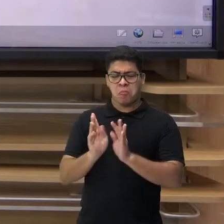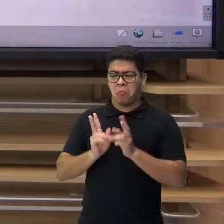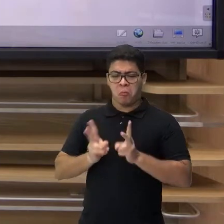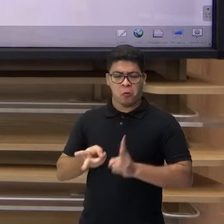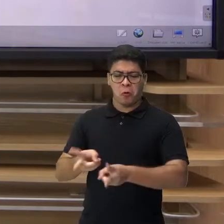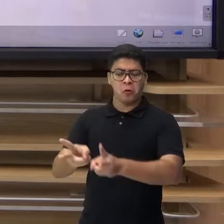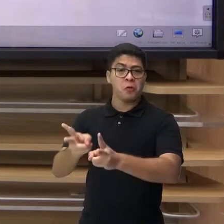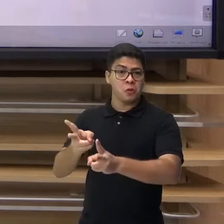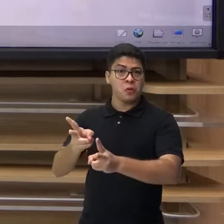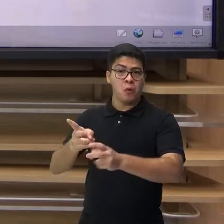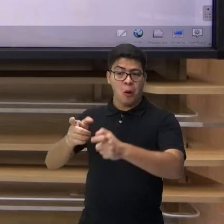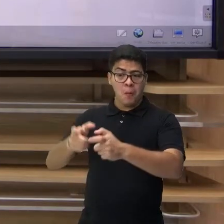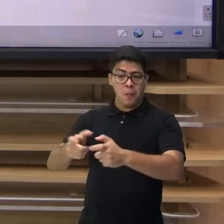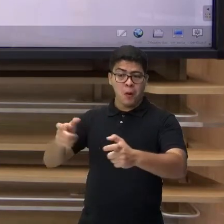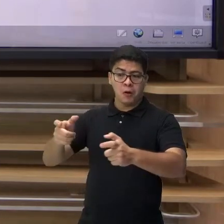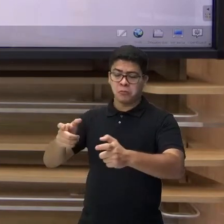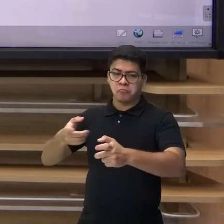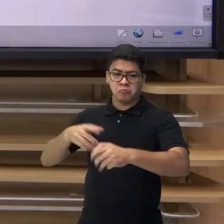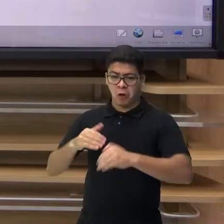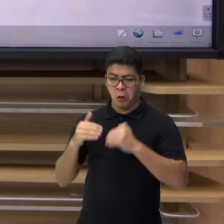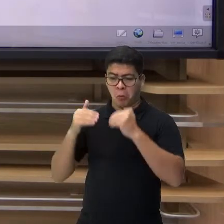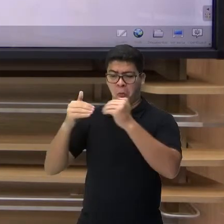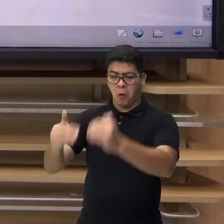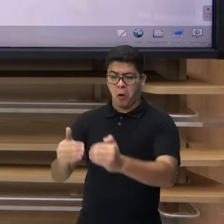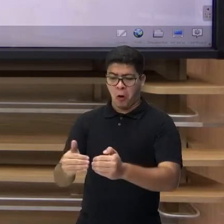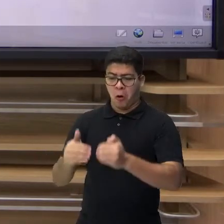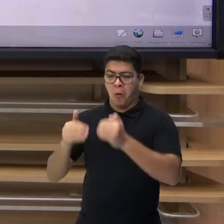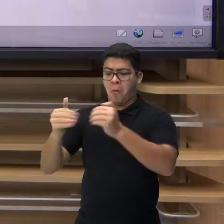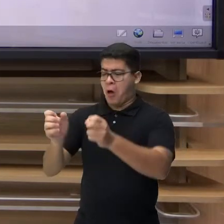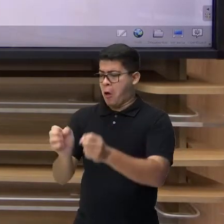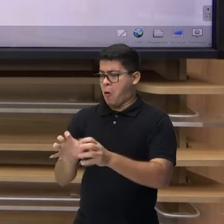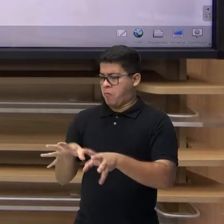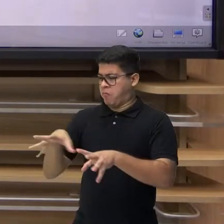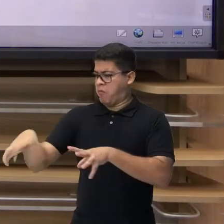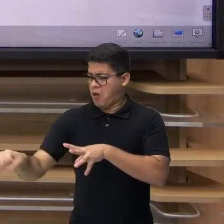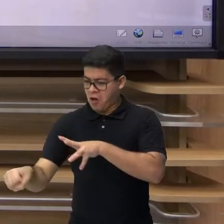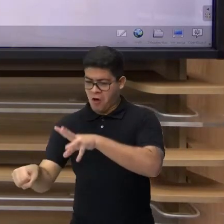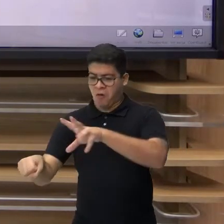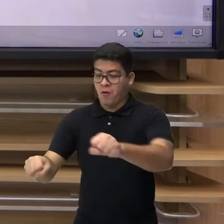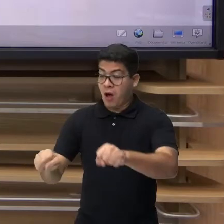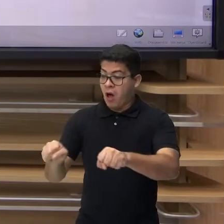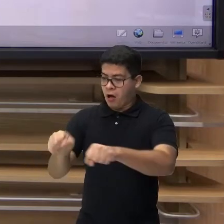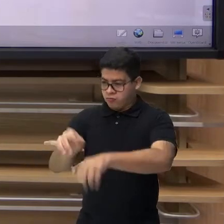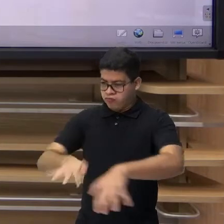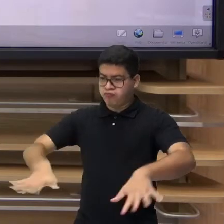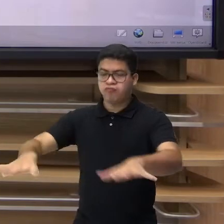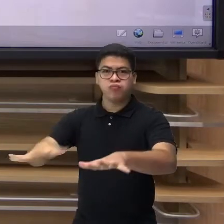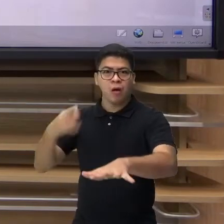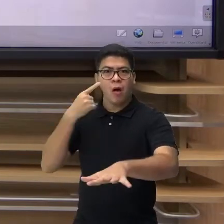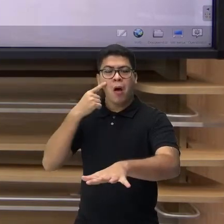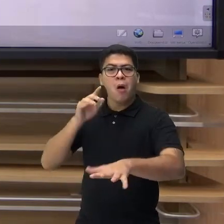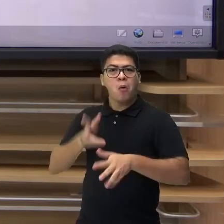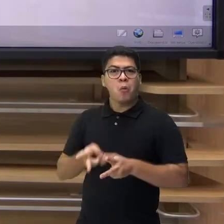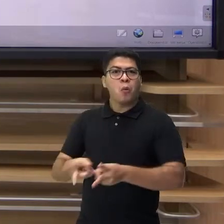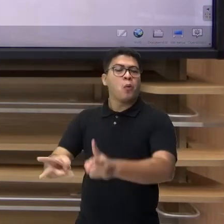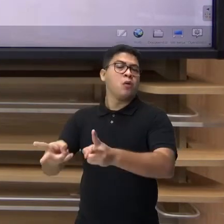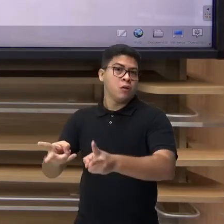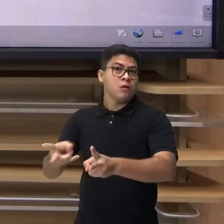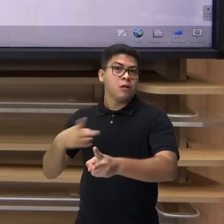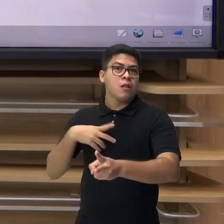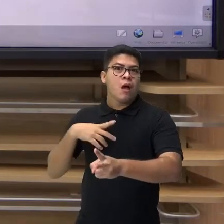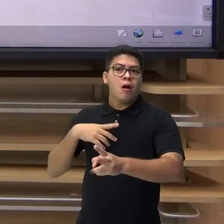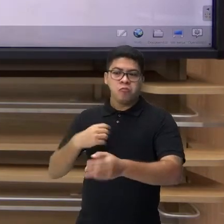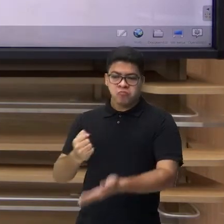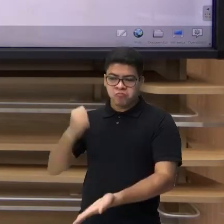vão deixando Hitler tomar esse espaço, colocar em prática a sua teoria do espaço vital, uma ideia que ele tinha de que estabelecer